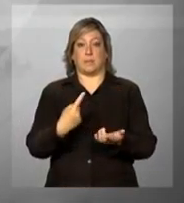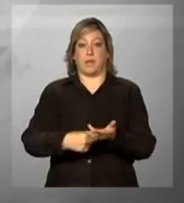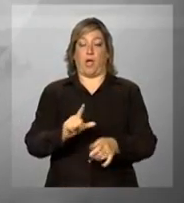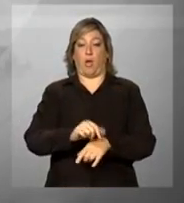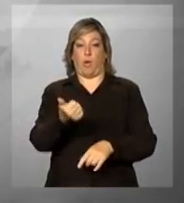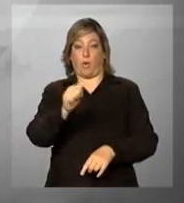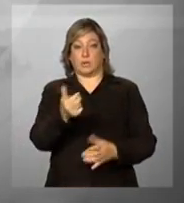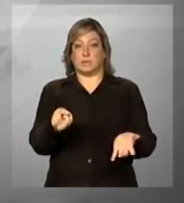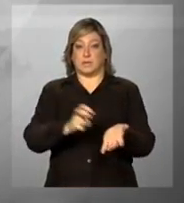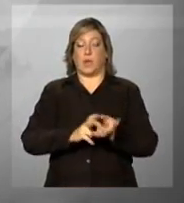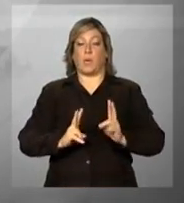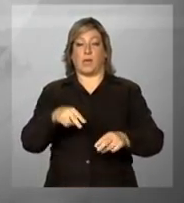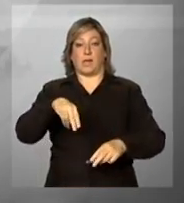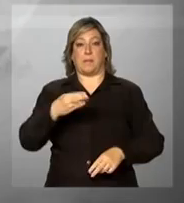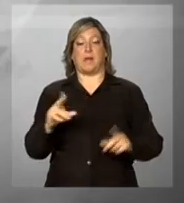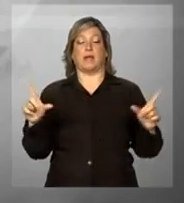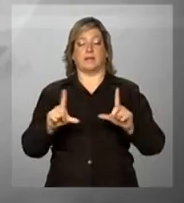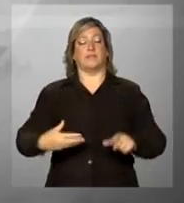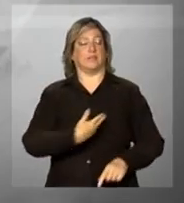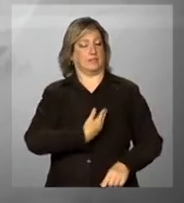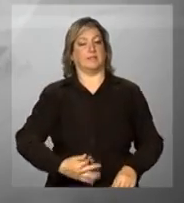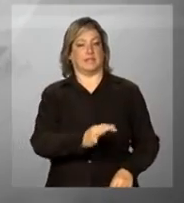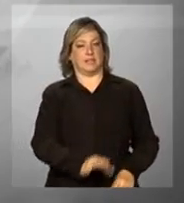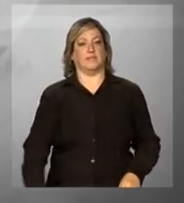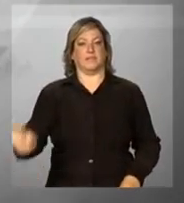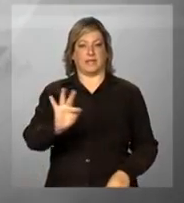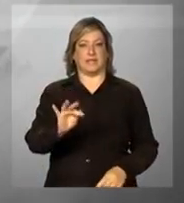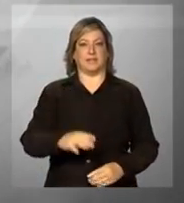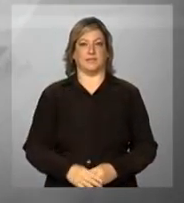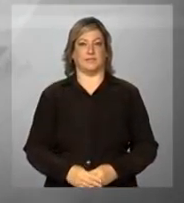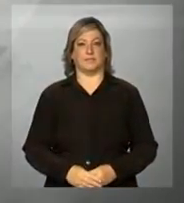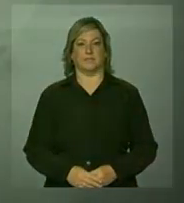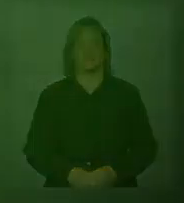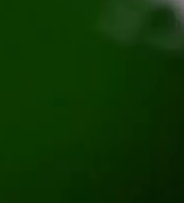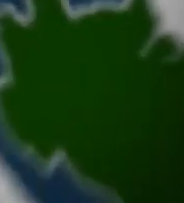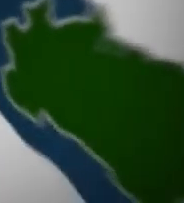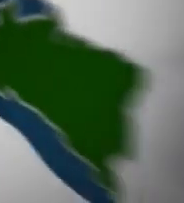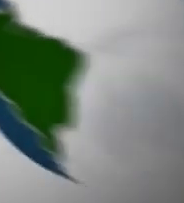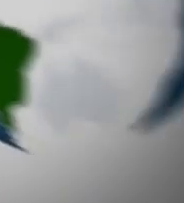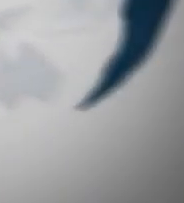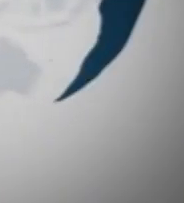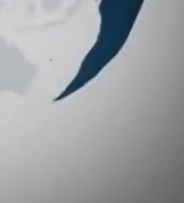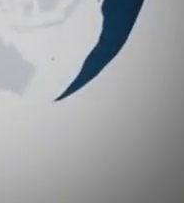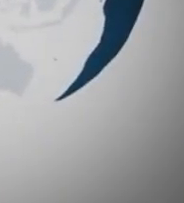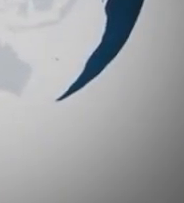11 horas da manhã. Continue na NBR, a TV do Governo Federal.